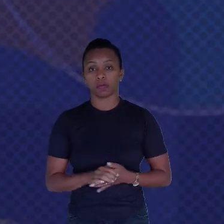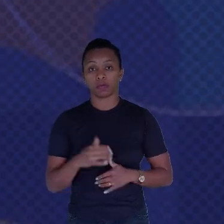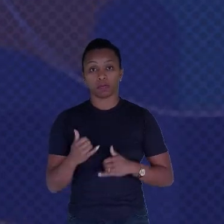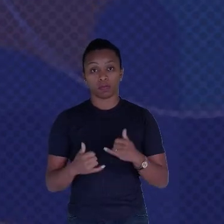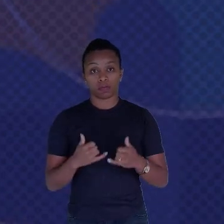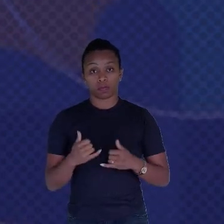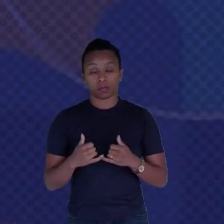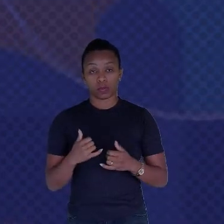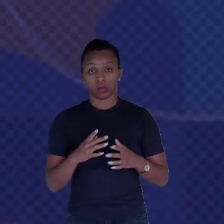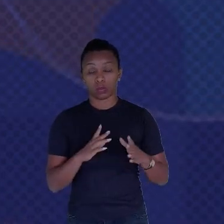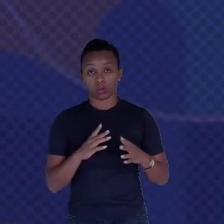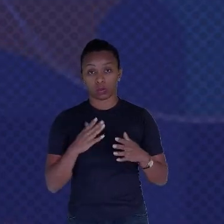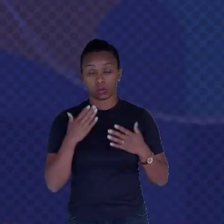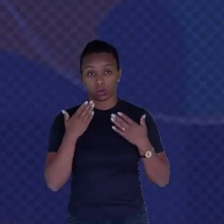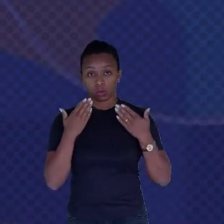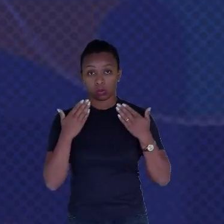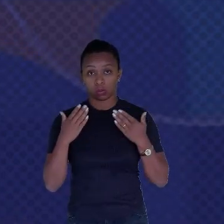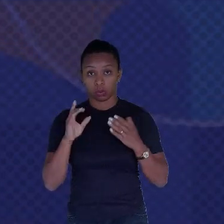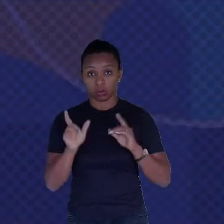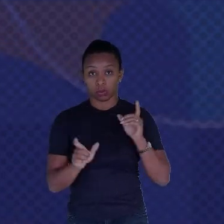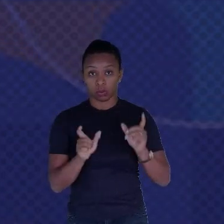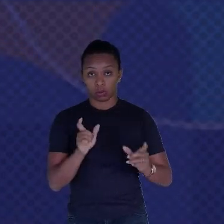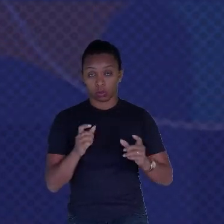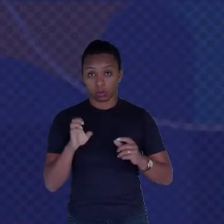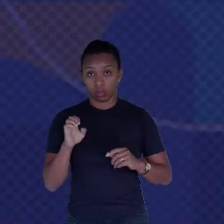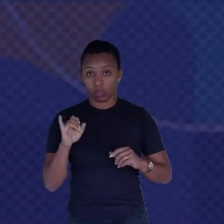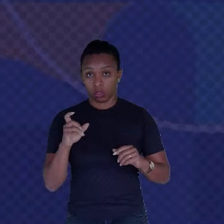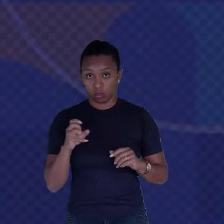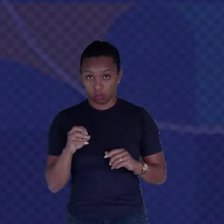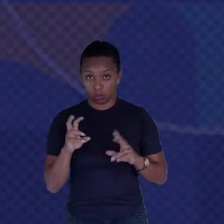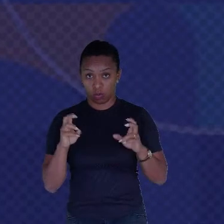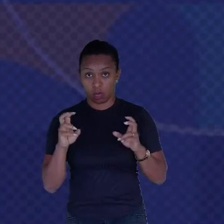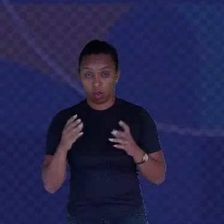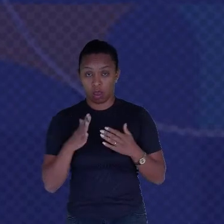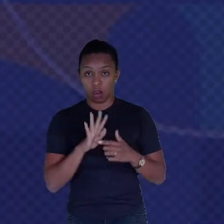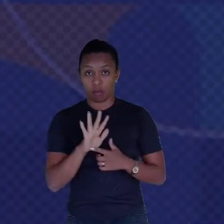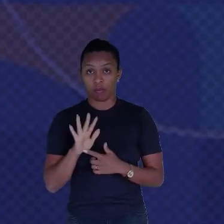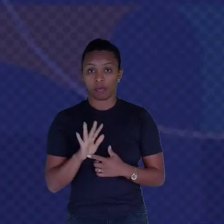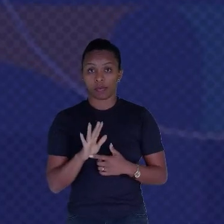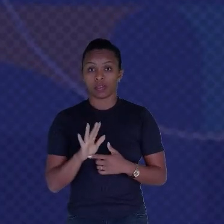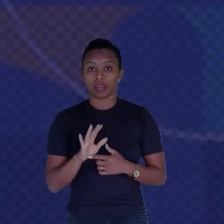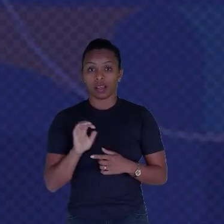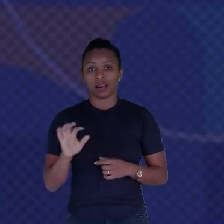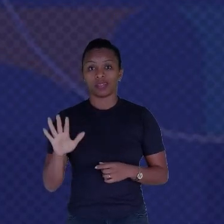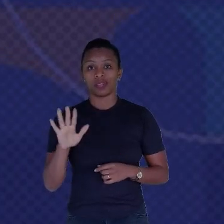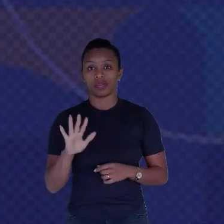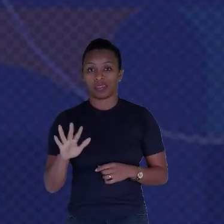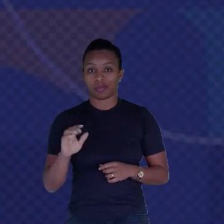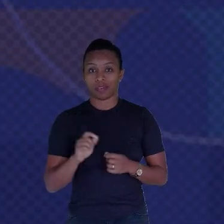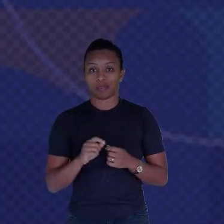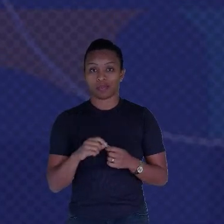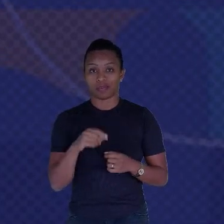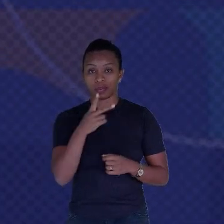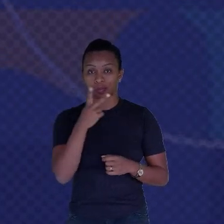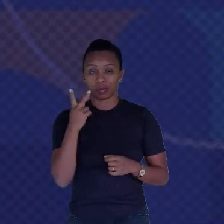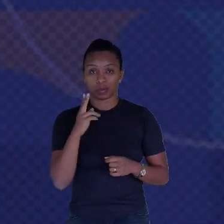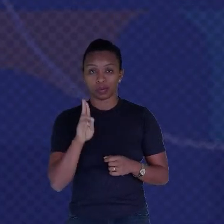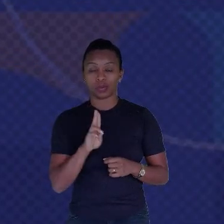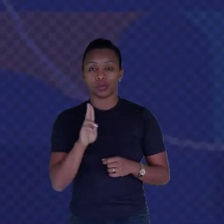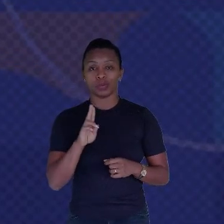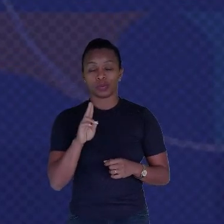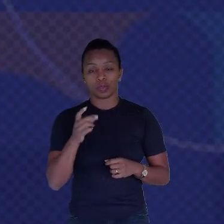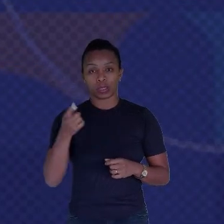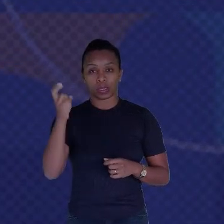brincou com isso em todo o nosso apresentação é um cada um dos eixos temáticos que foi apresentado com uma imagem feita por pessoas usando